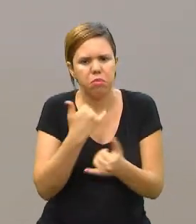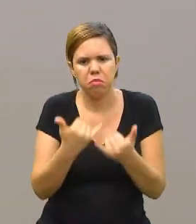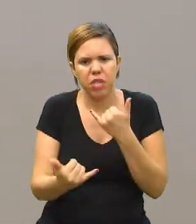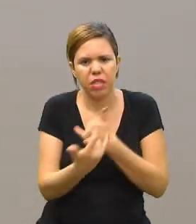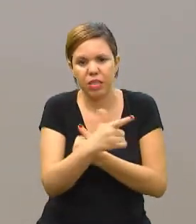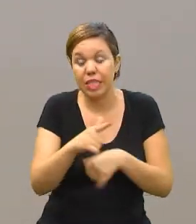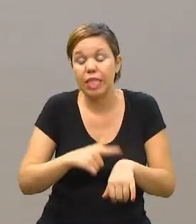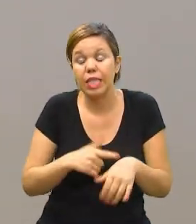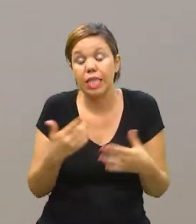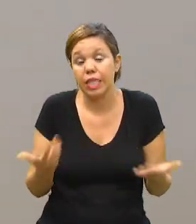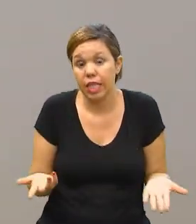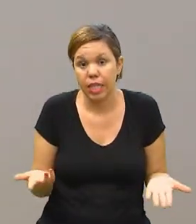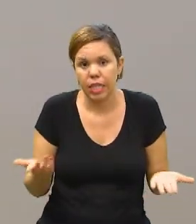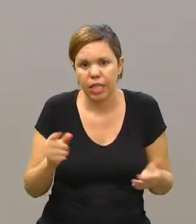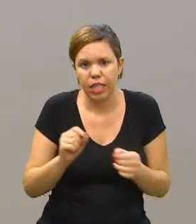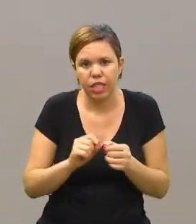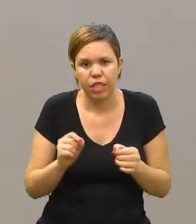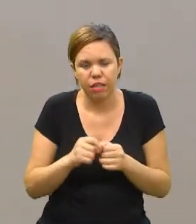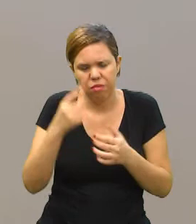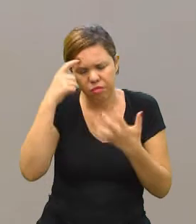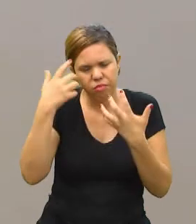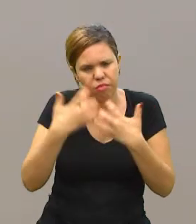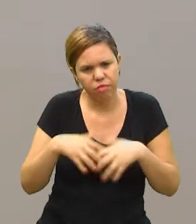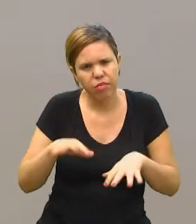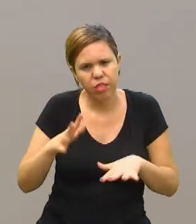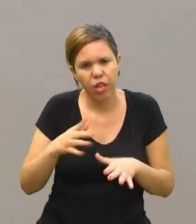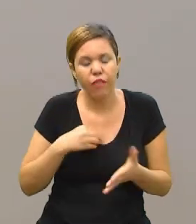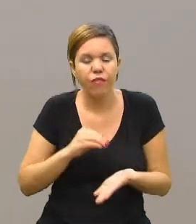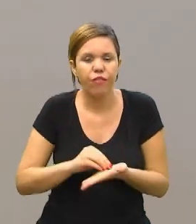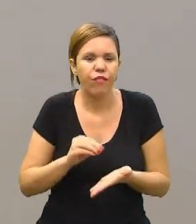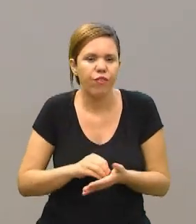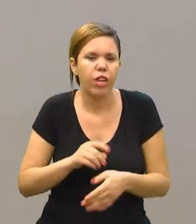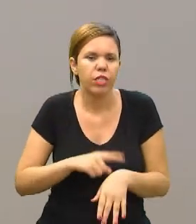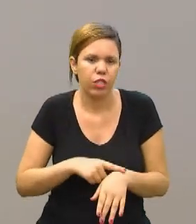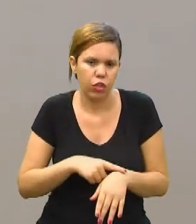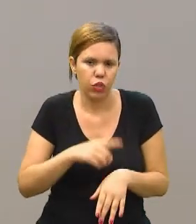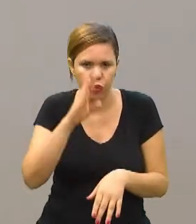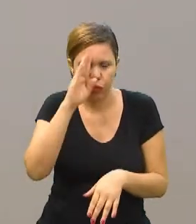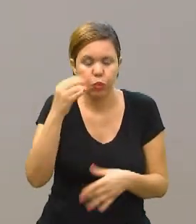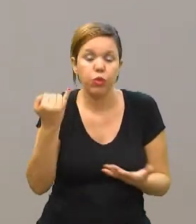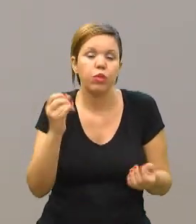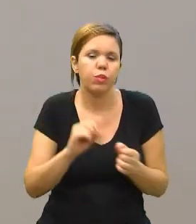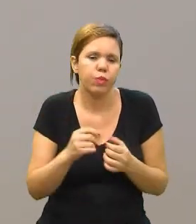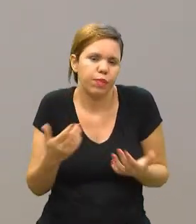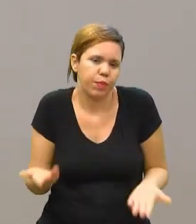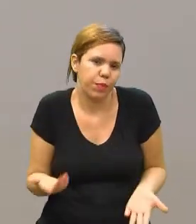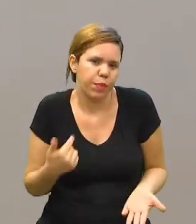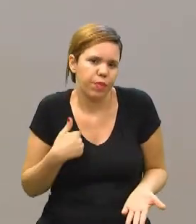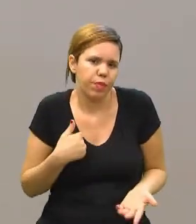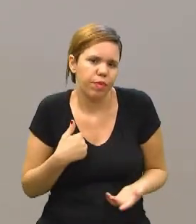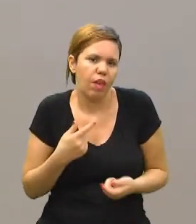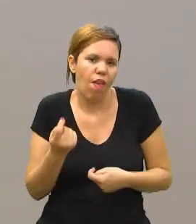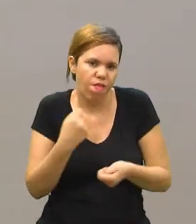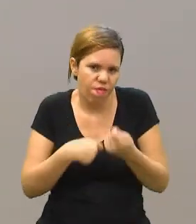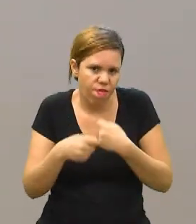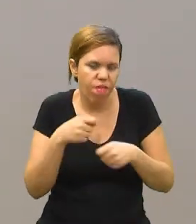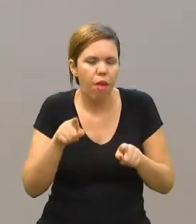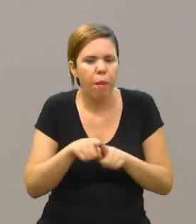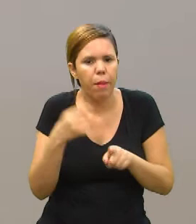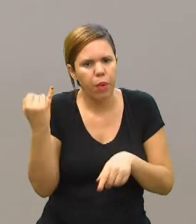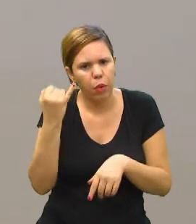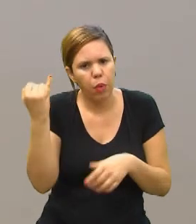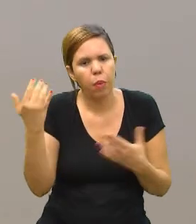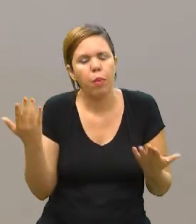antes parecia não ter tempo. Isso me fez refletir que talvez não fosse falta de tempo, e sim de prioridade, né? A economia é algo que